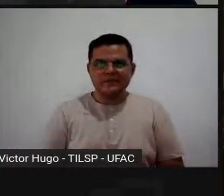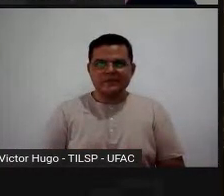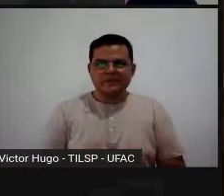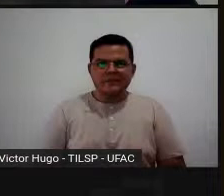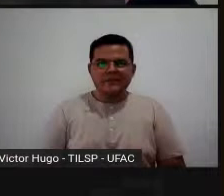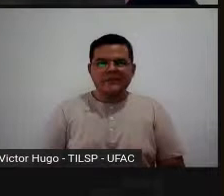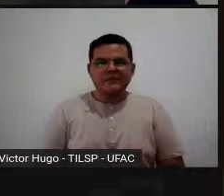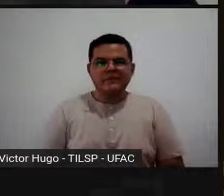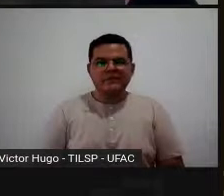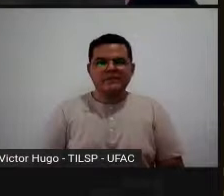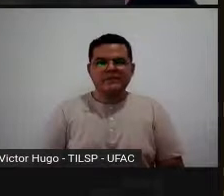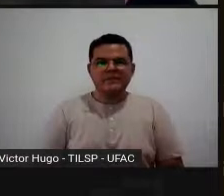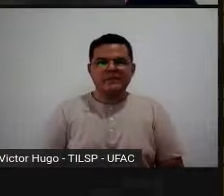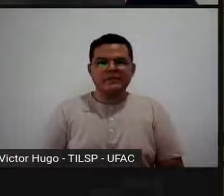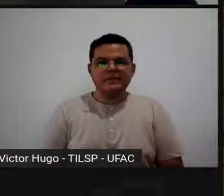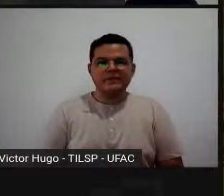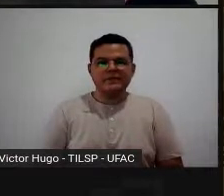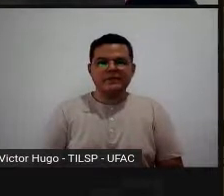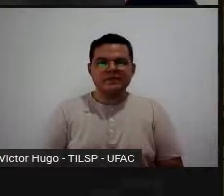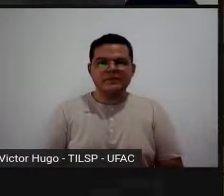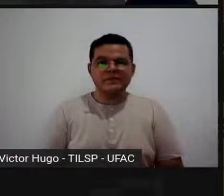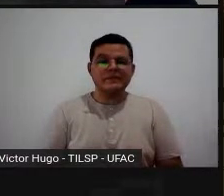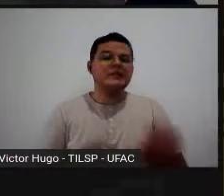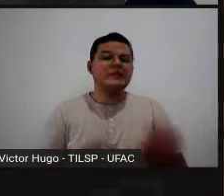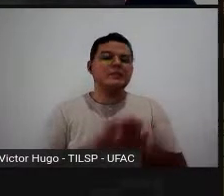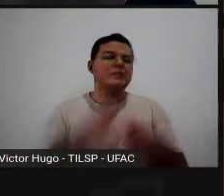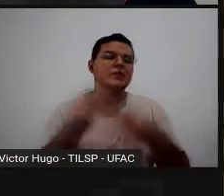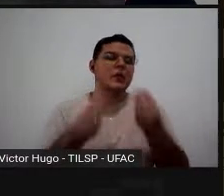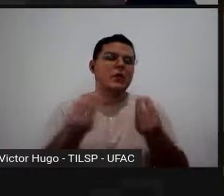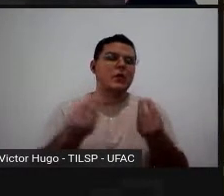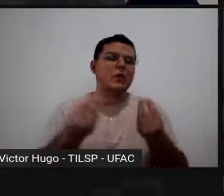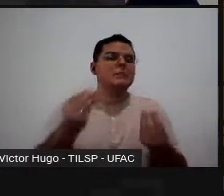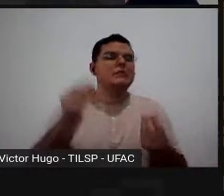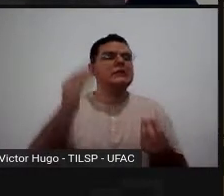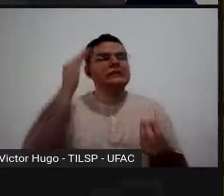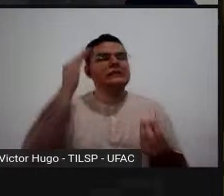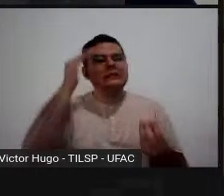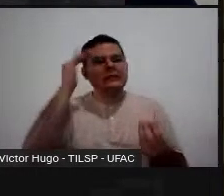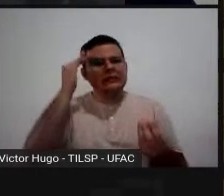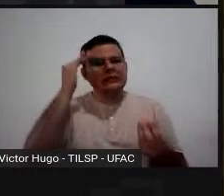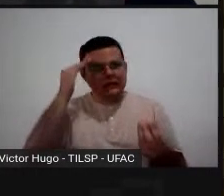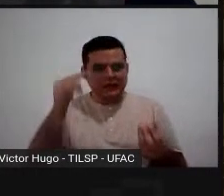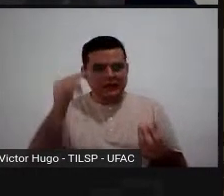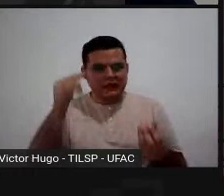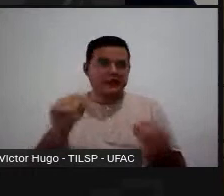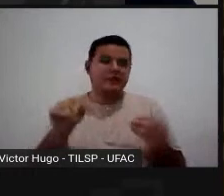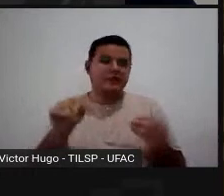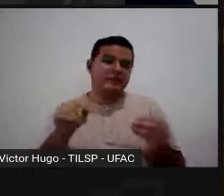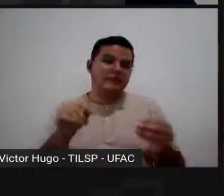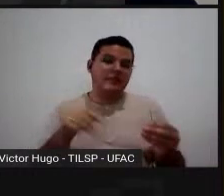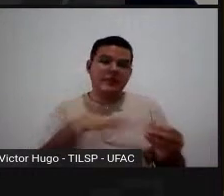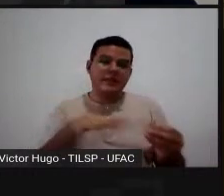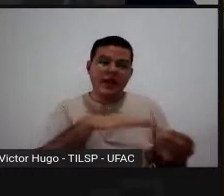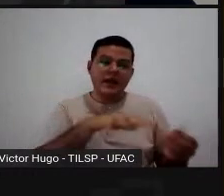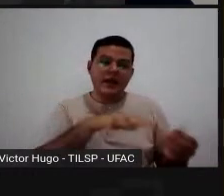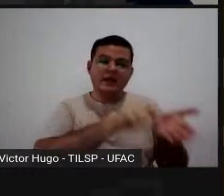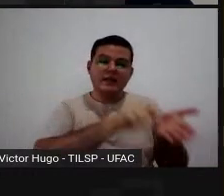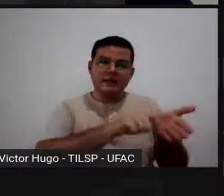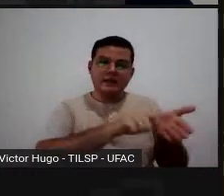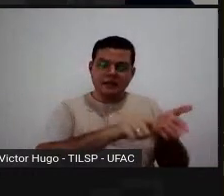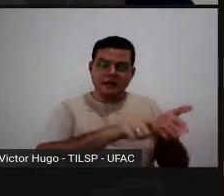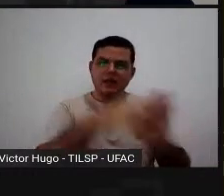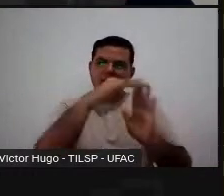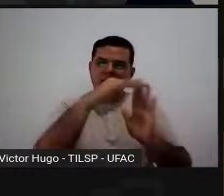resumidamente, com foco na escrita e na gramática normativa, de fato, o